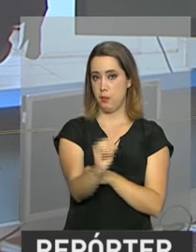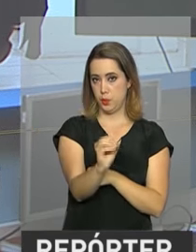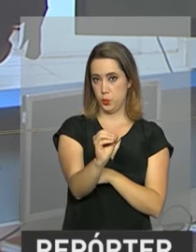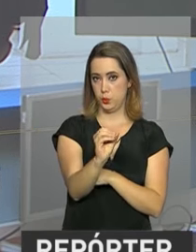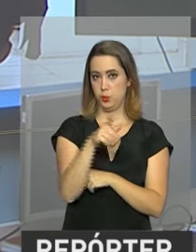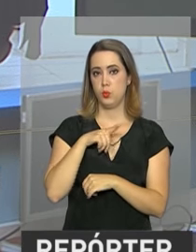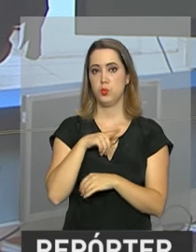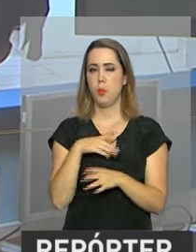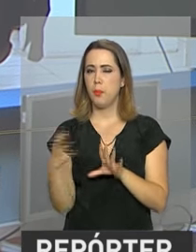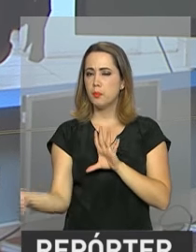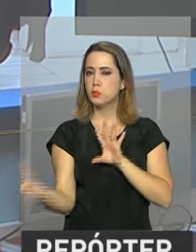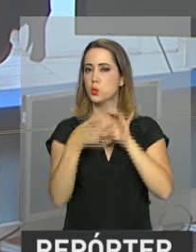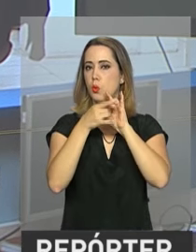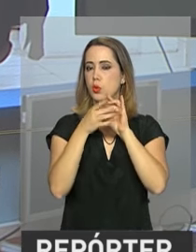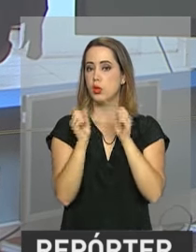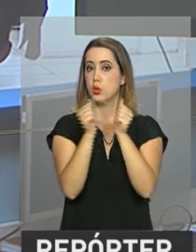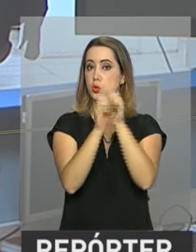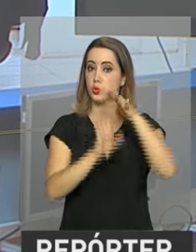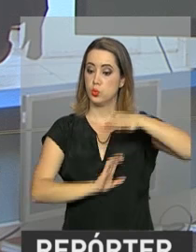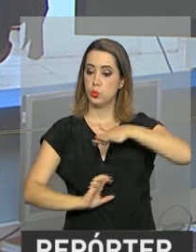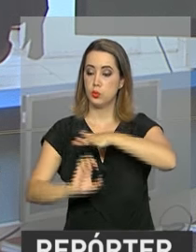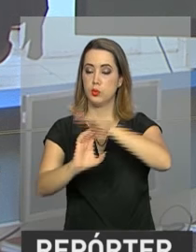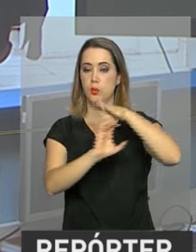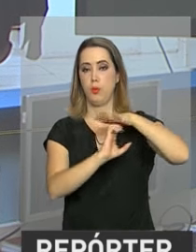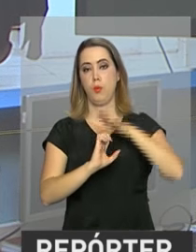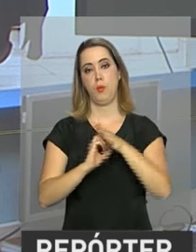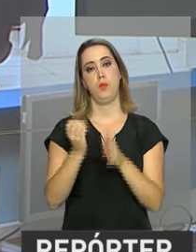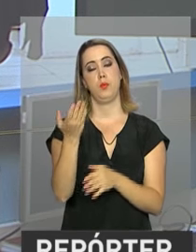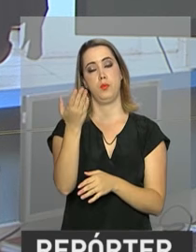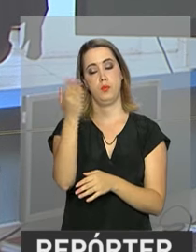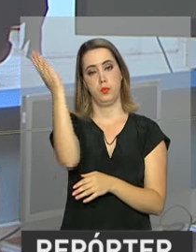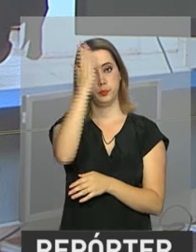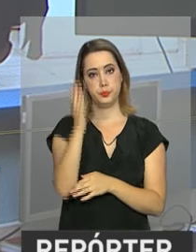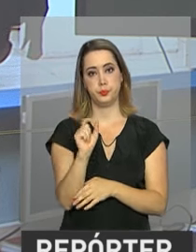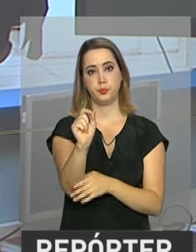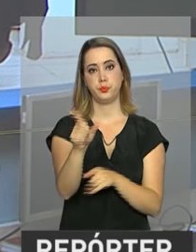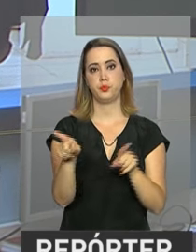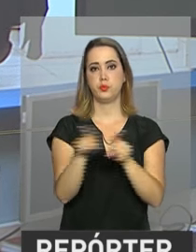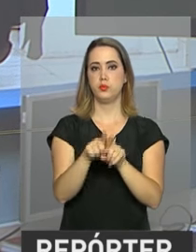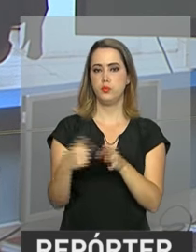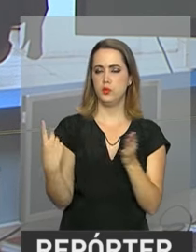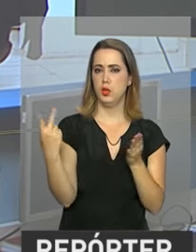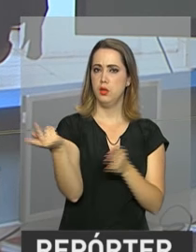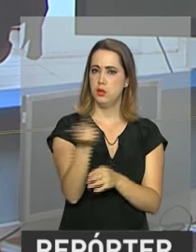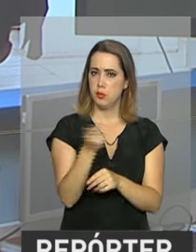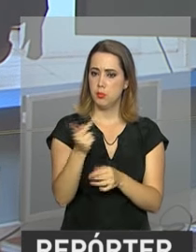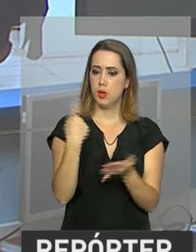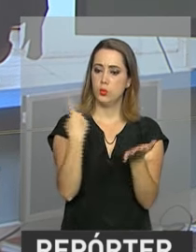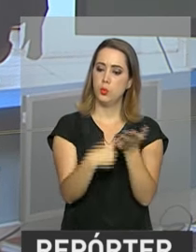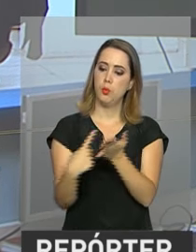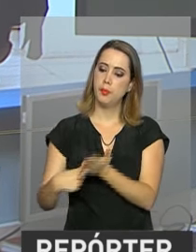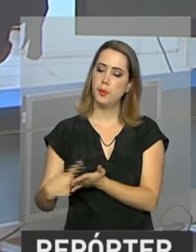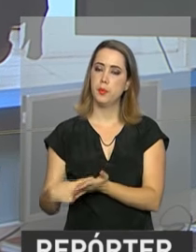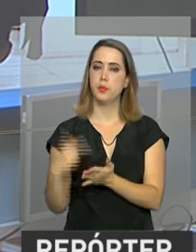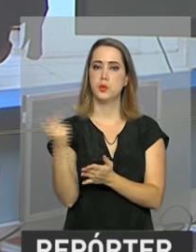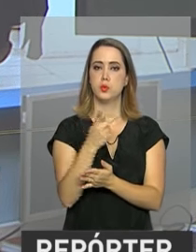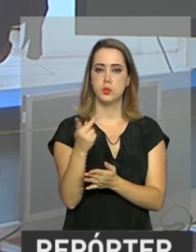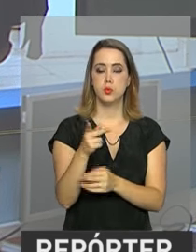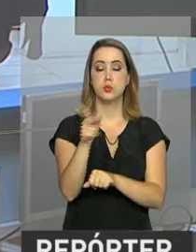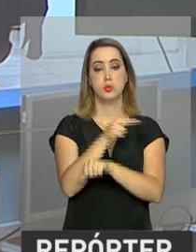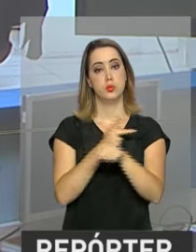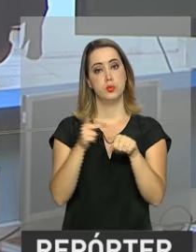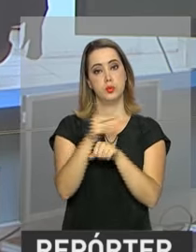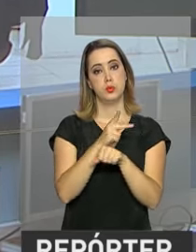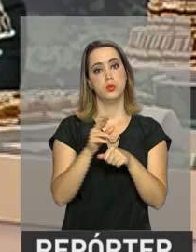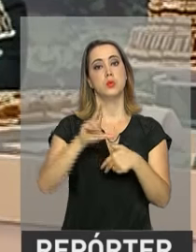empresários brasileiros. Um acordo bilateral com o Mercosul também é um dos objetivos dos empresários que vieram ao Brasil para alavancar